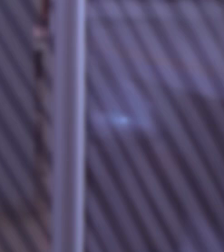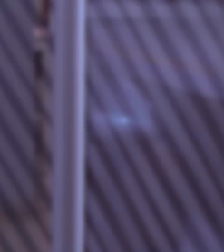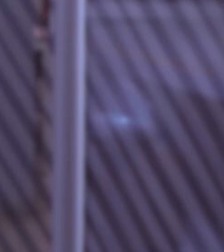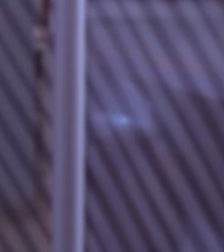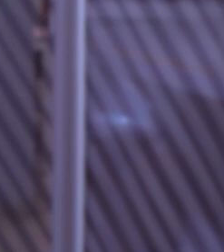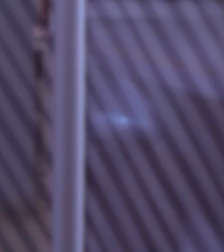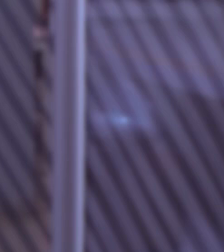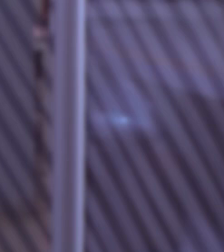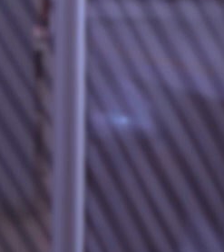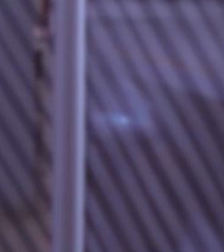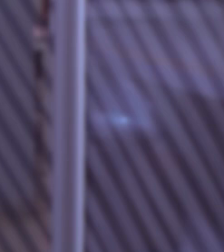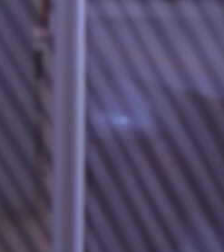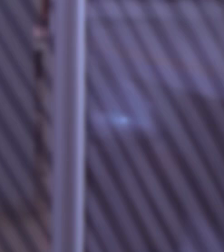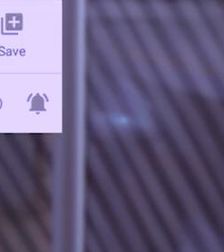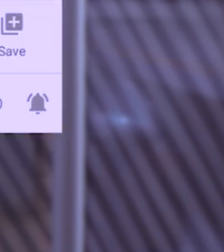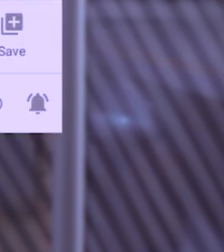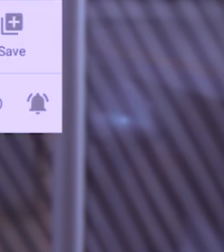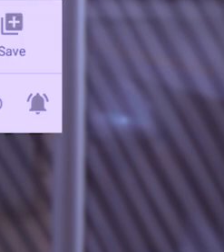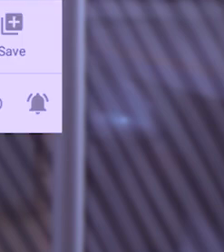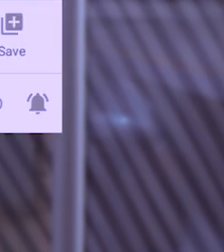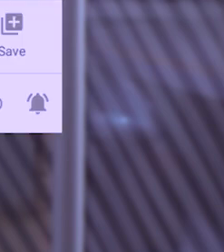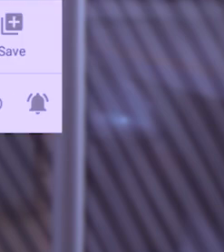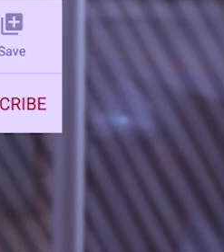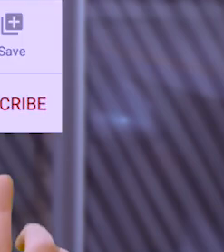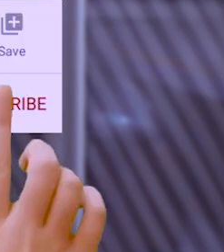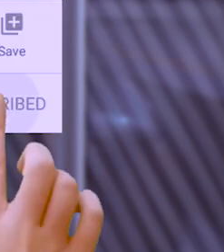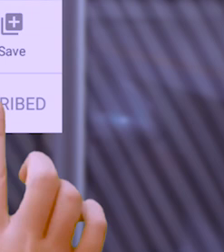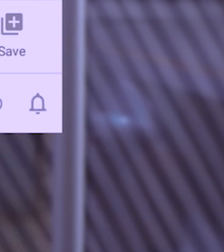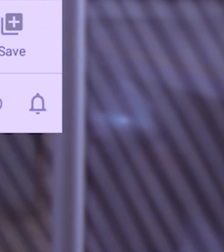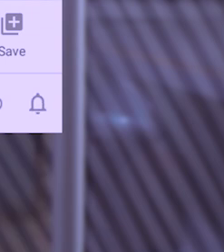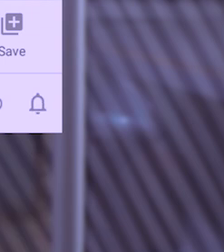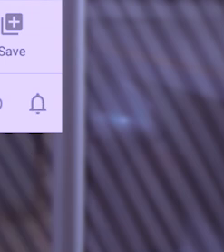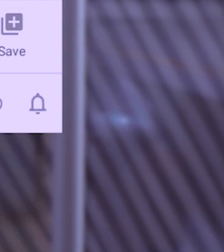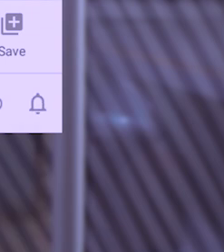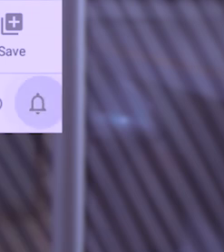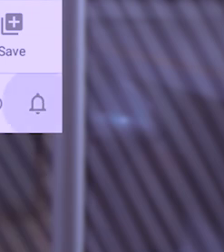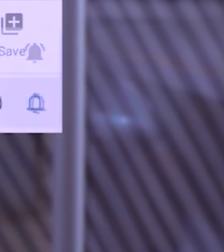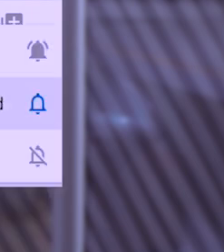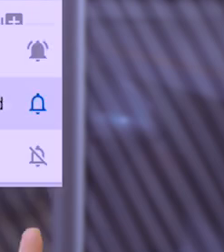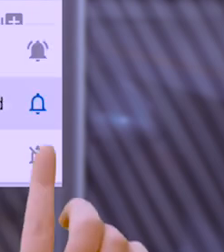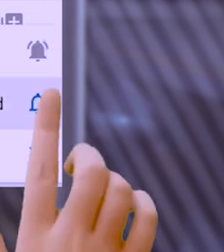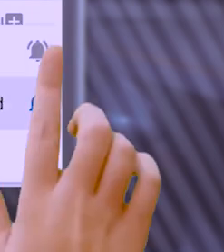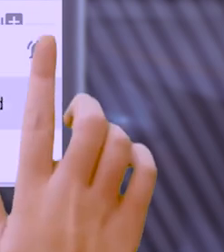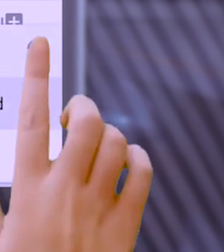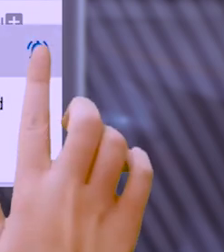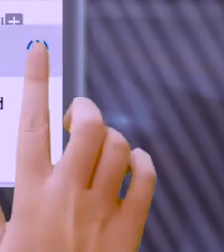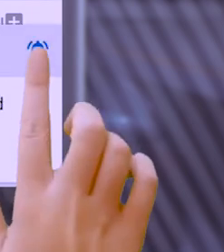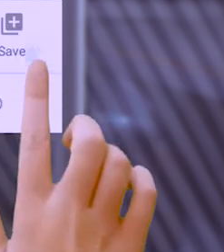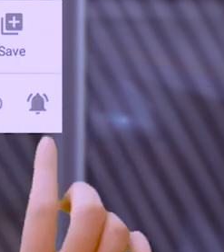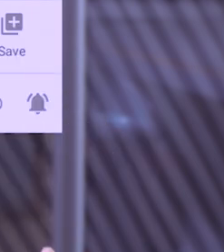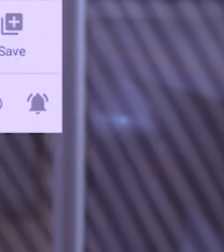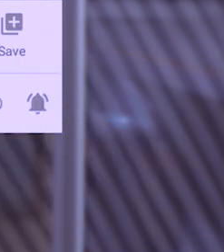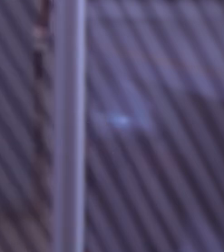Para obter mais informações, não se esqueça de curtir e subscrever no canal social media Gemen TV e clique também no botão